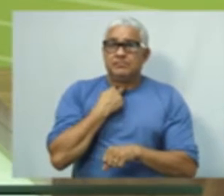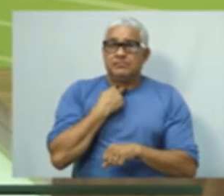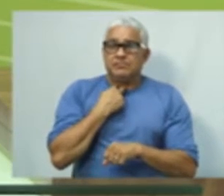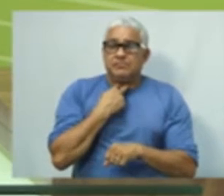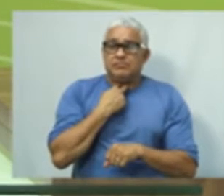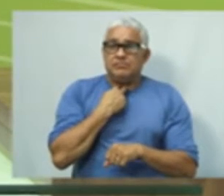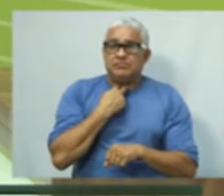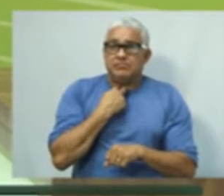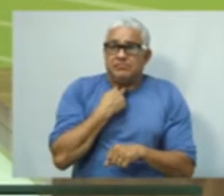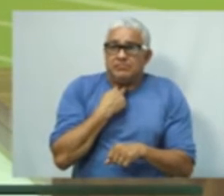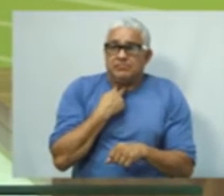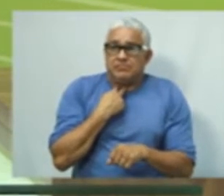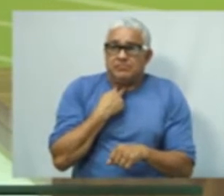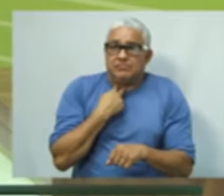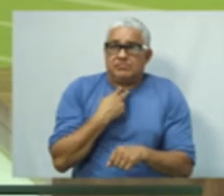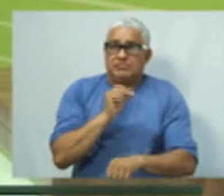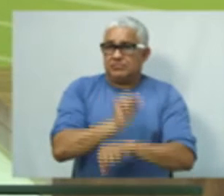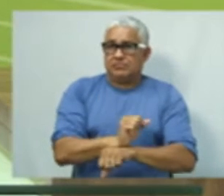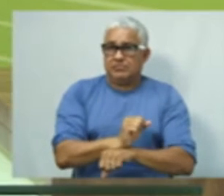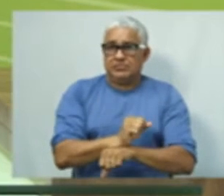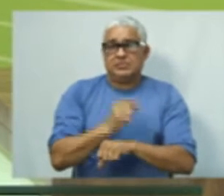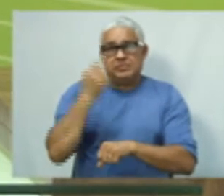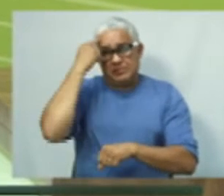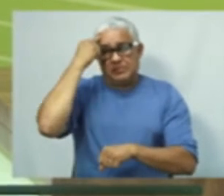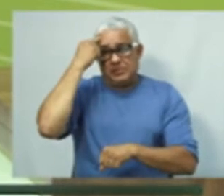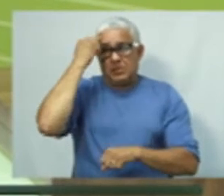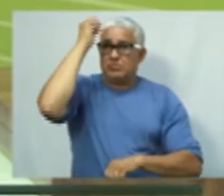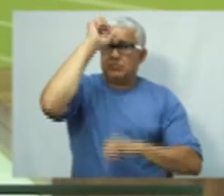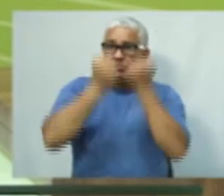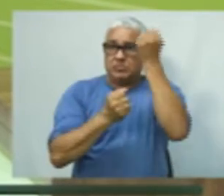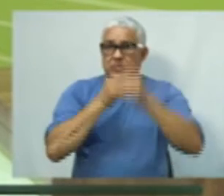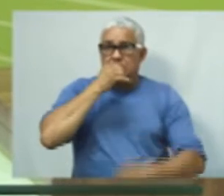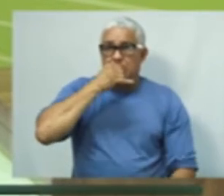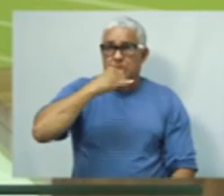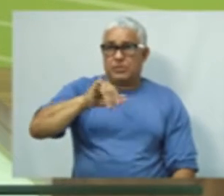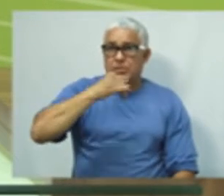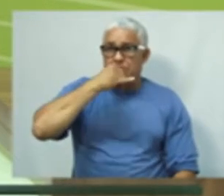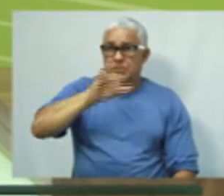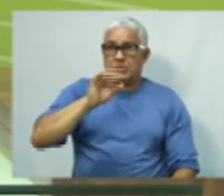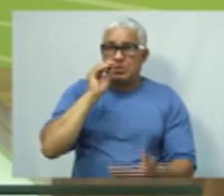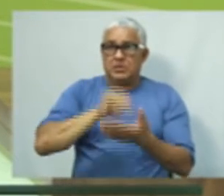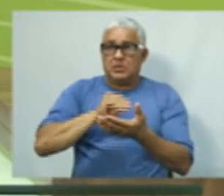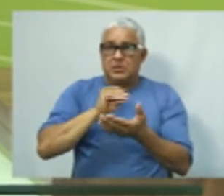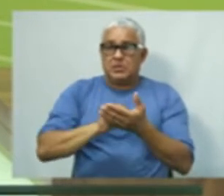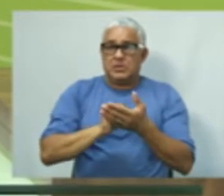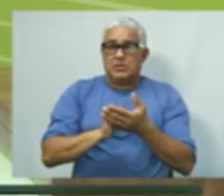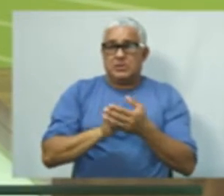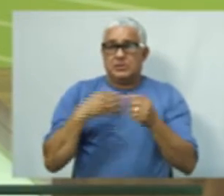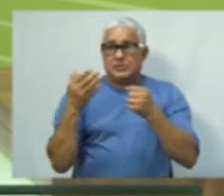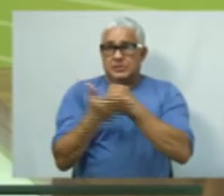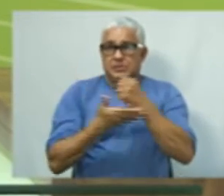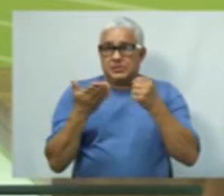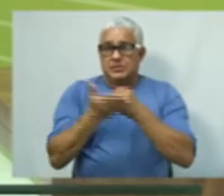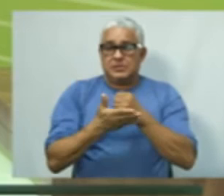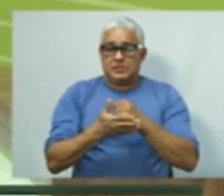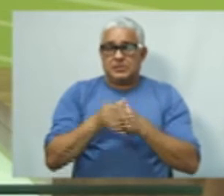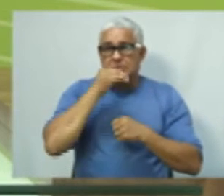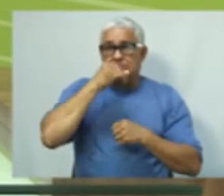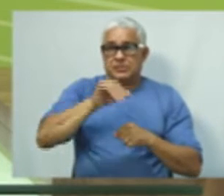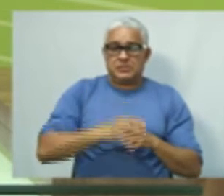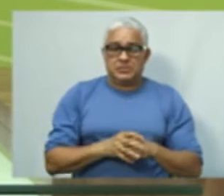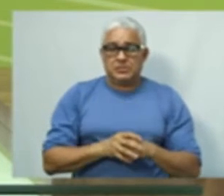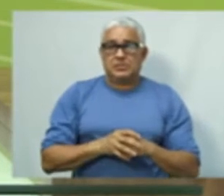eles. Agora imagina uma indústria elétrica faltando algum componente básico para as linhas de transmissão e as linhas